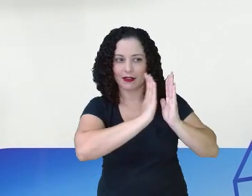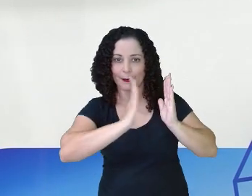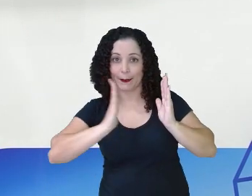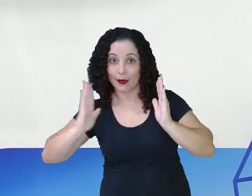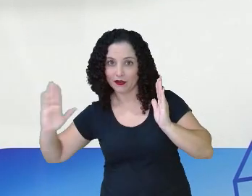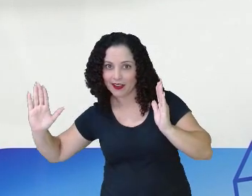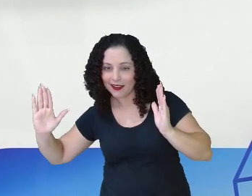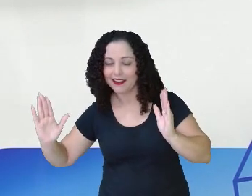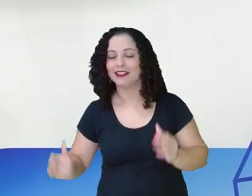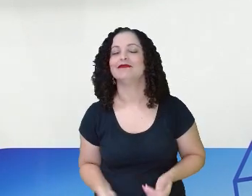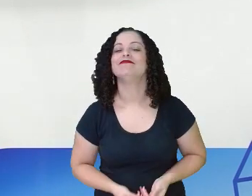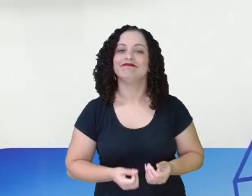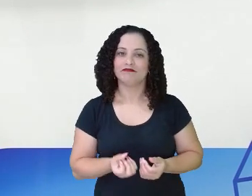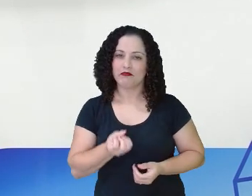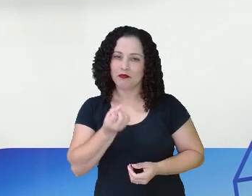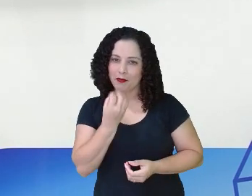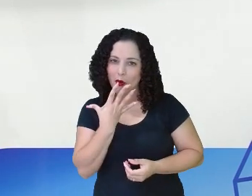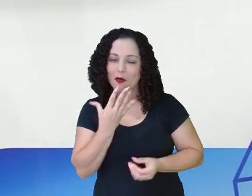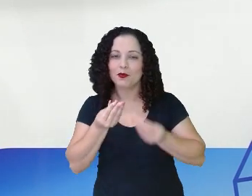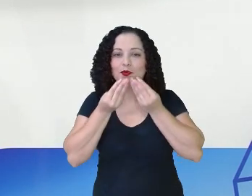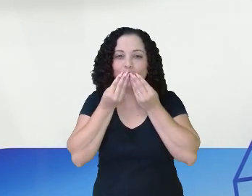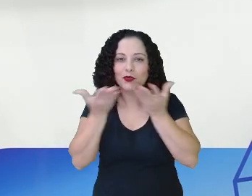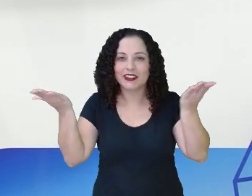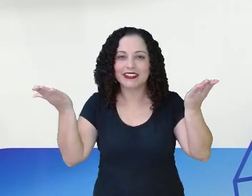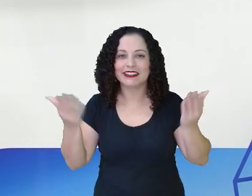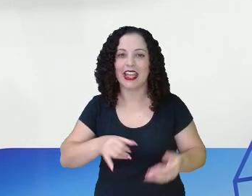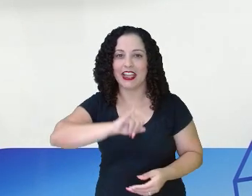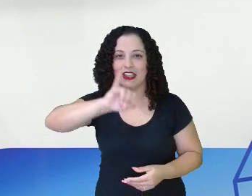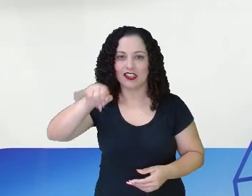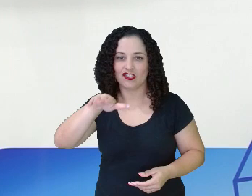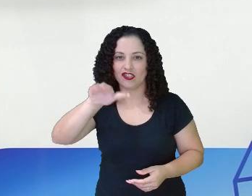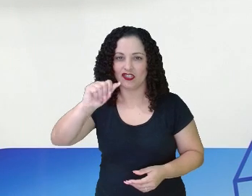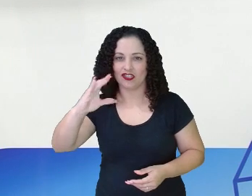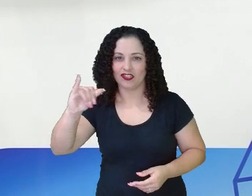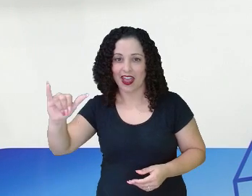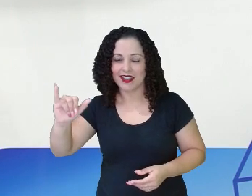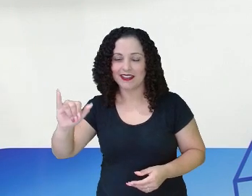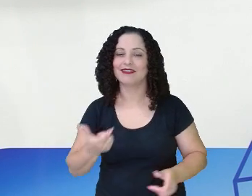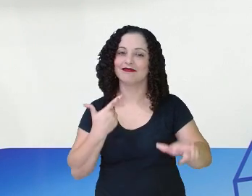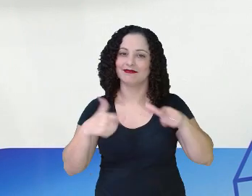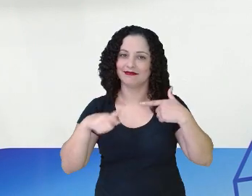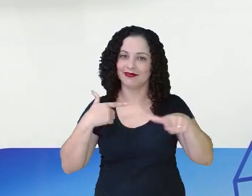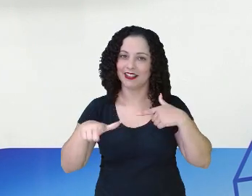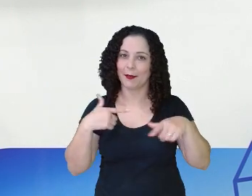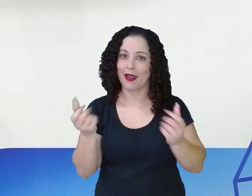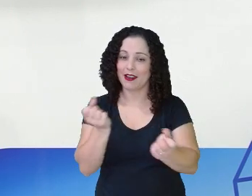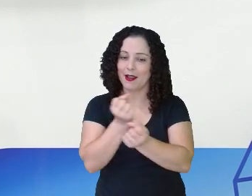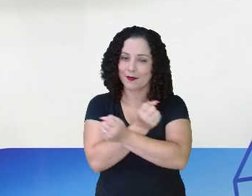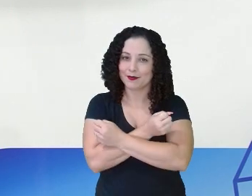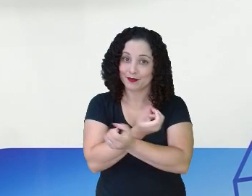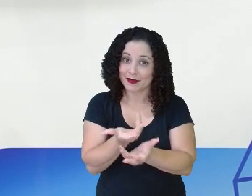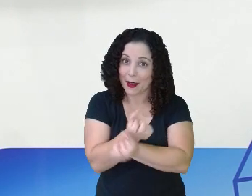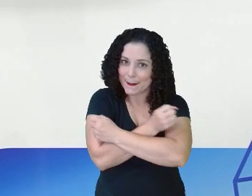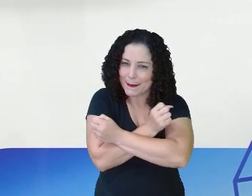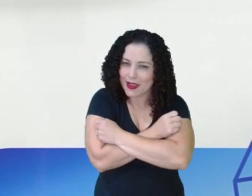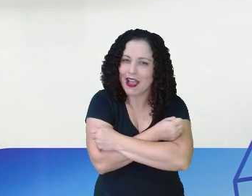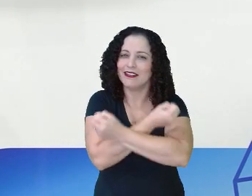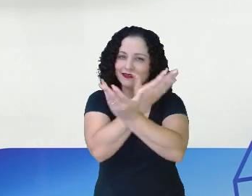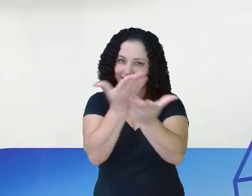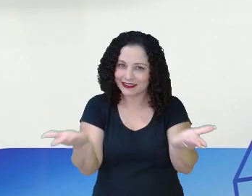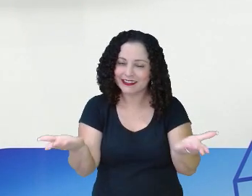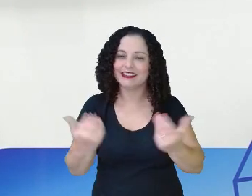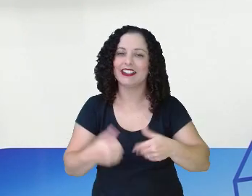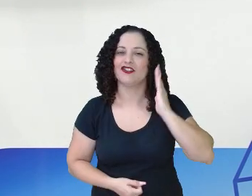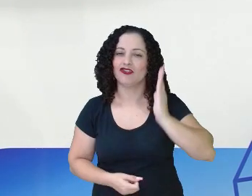né? Eu aproveito para mandar um beijo para a Jace, que ela trabalha na biblioteca da Escola Maestro Nelson Ferreira.